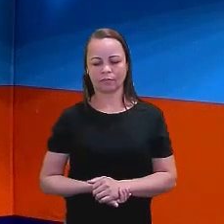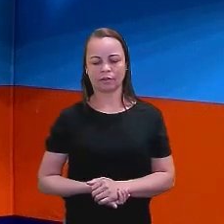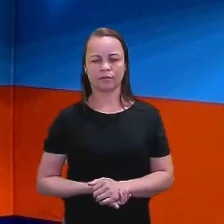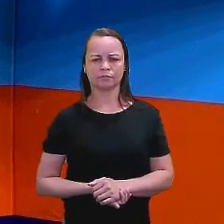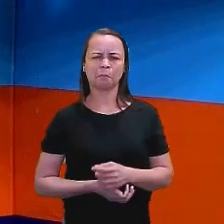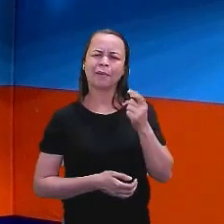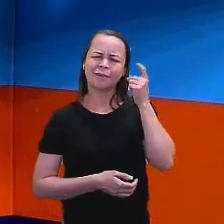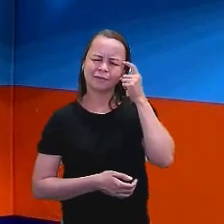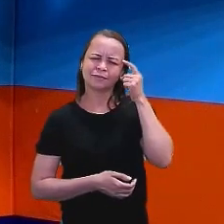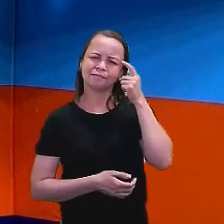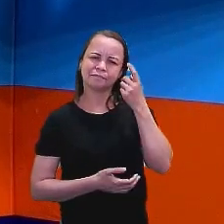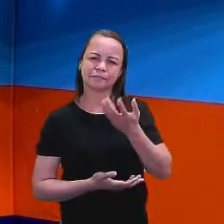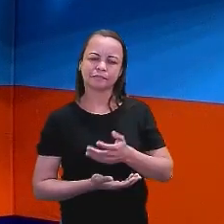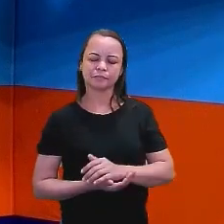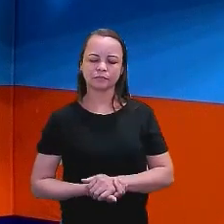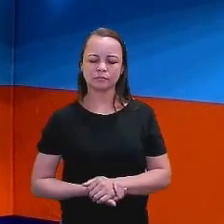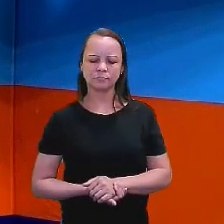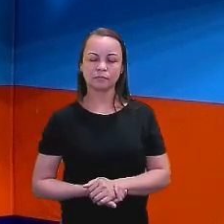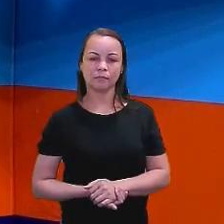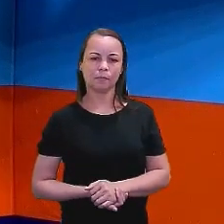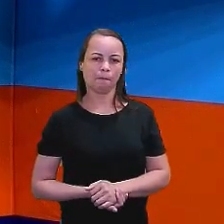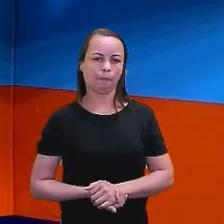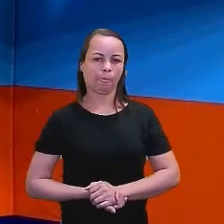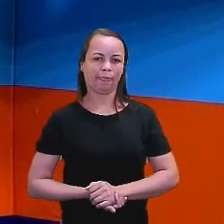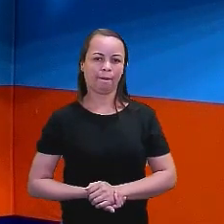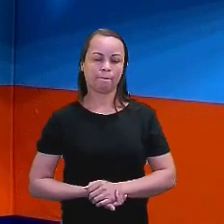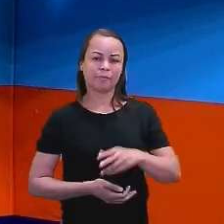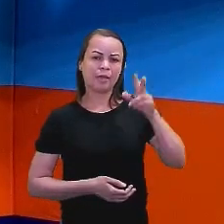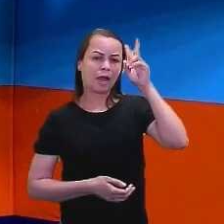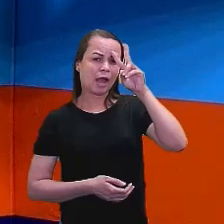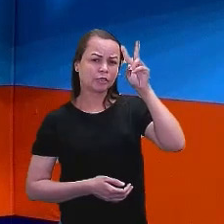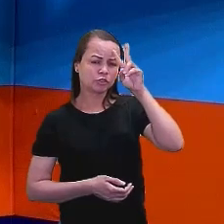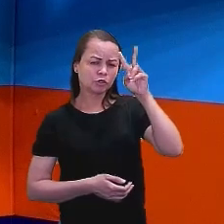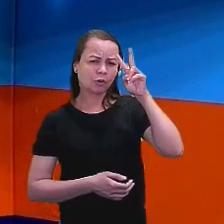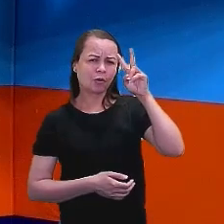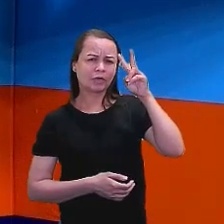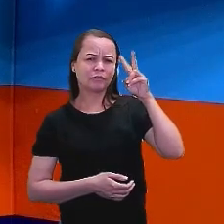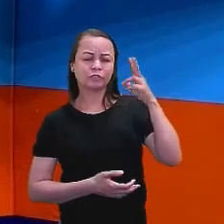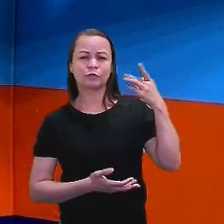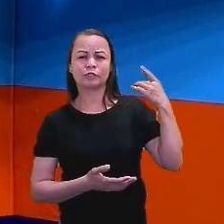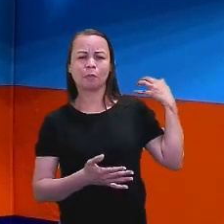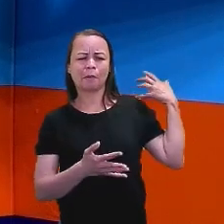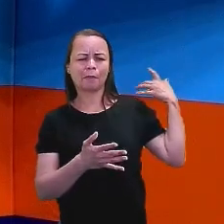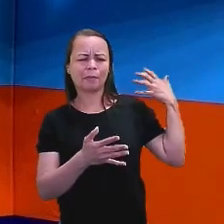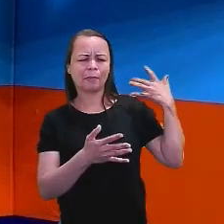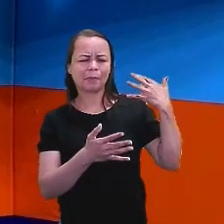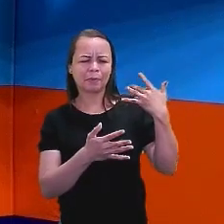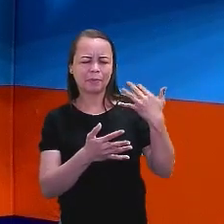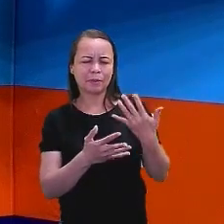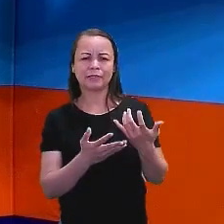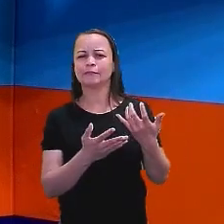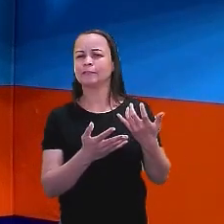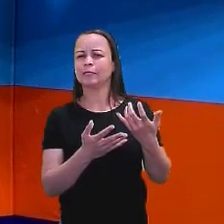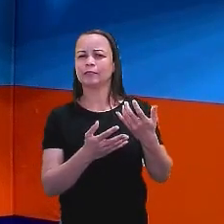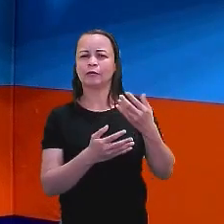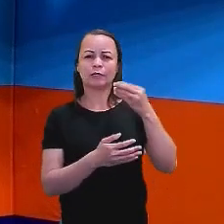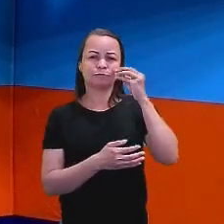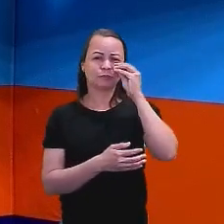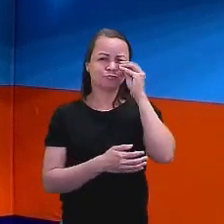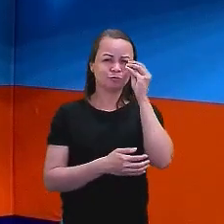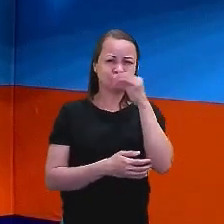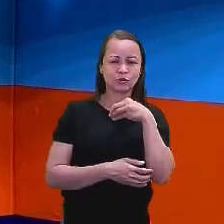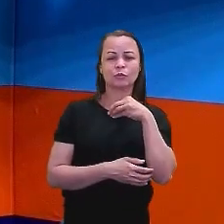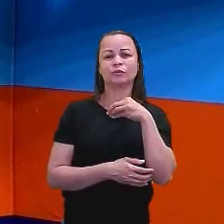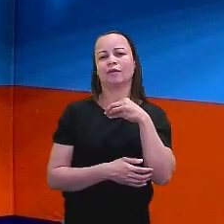Pensem. A história, ela foi durante muito tempo excludente, ou seja, ela